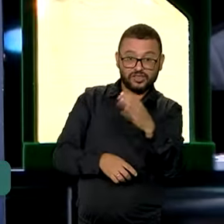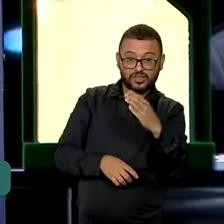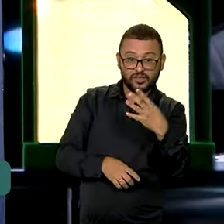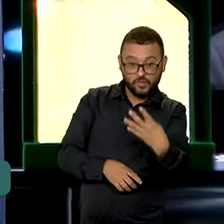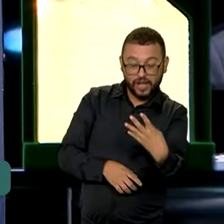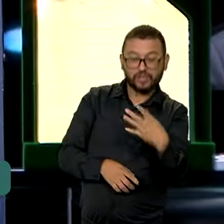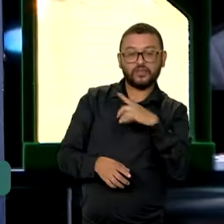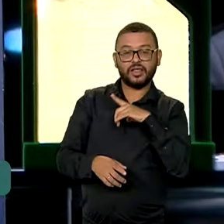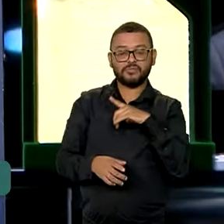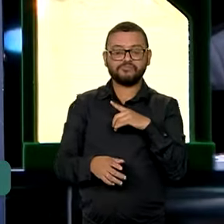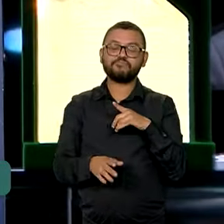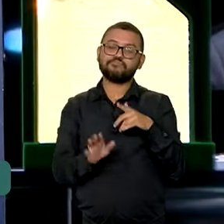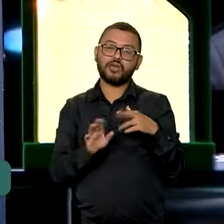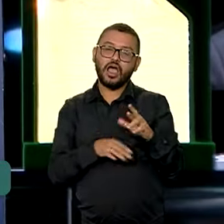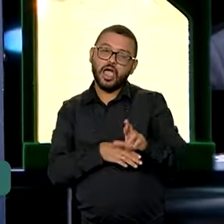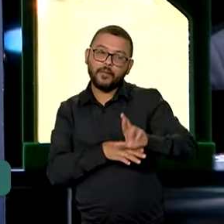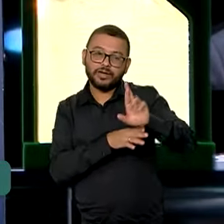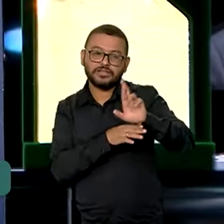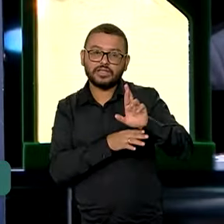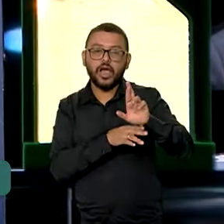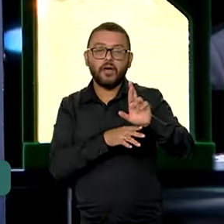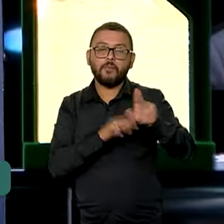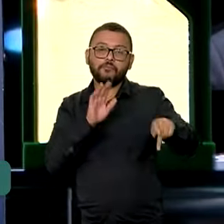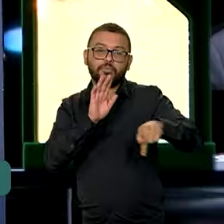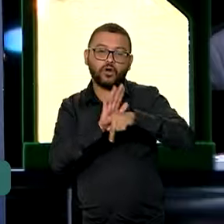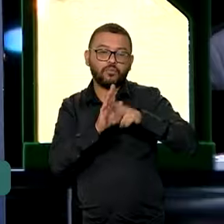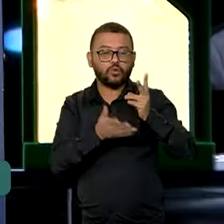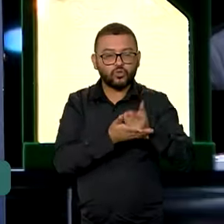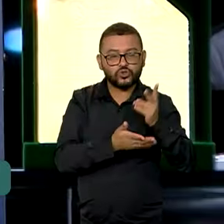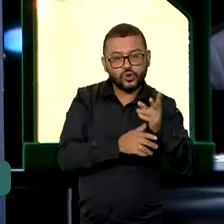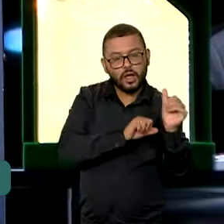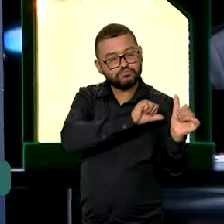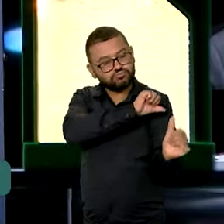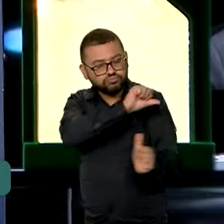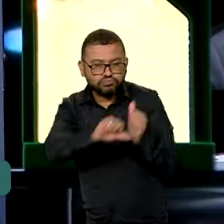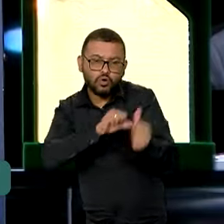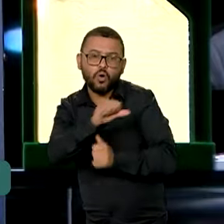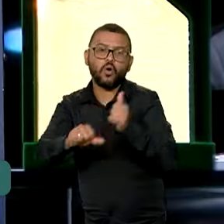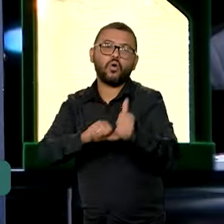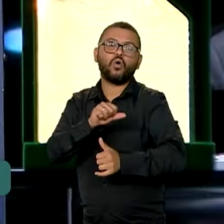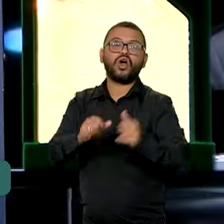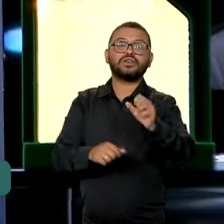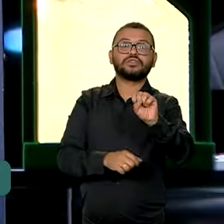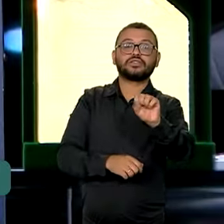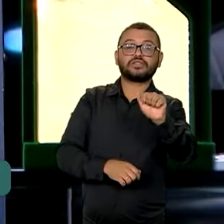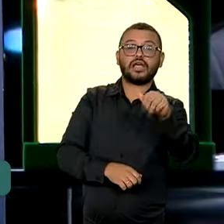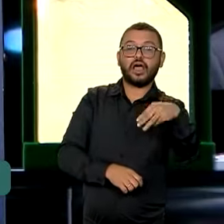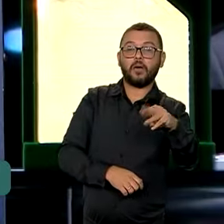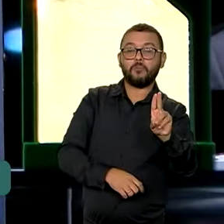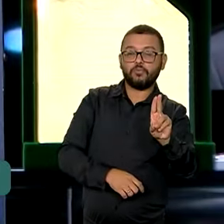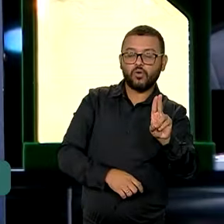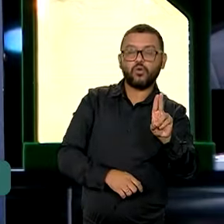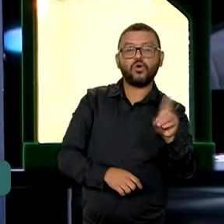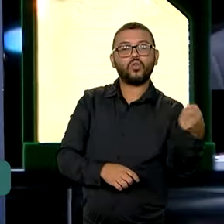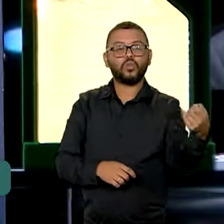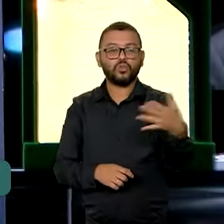que representa a continuidade da modernização do SAMU, nós